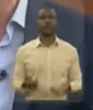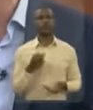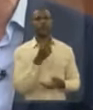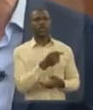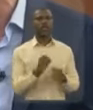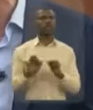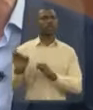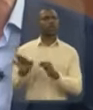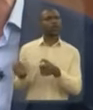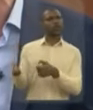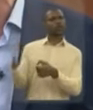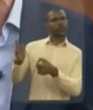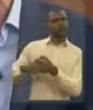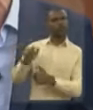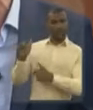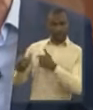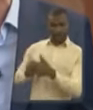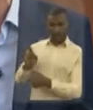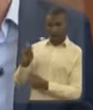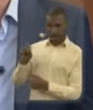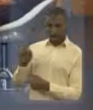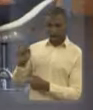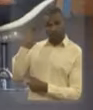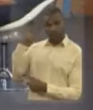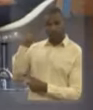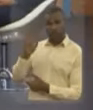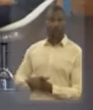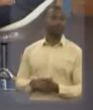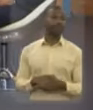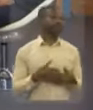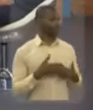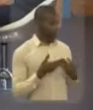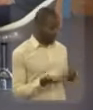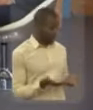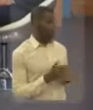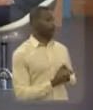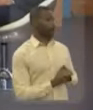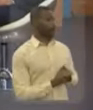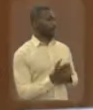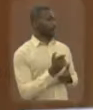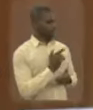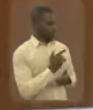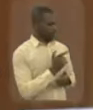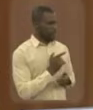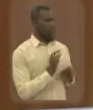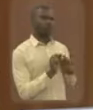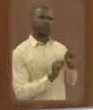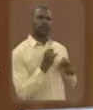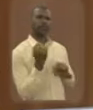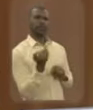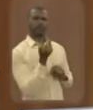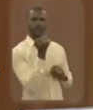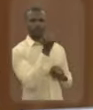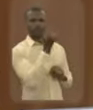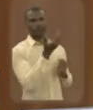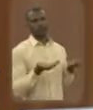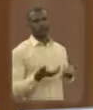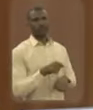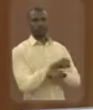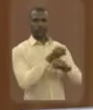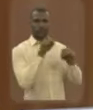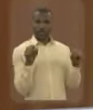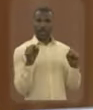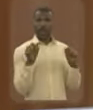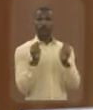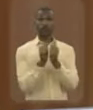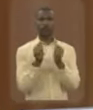seu projeto paraa retomada do emprego e renda em Santo André nós temos nós temos uma questão muito importante inclusive hoje pela manhã